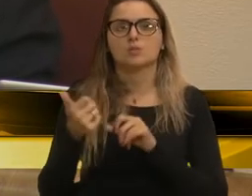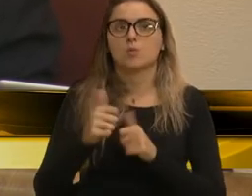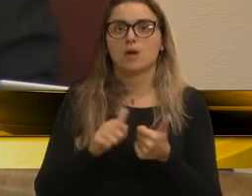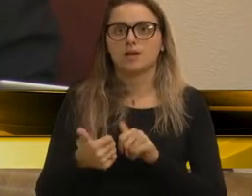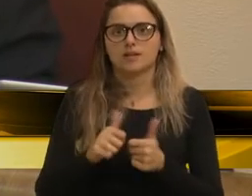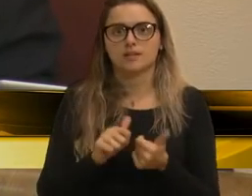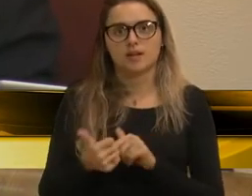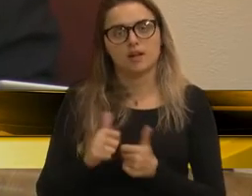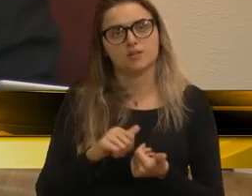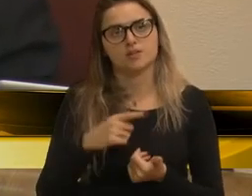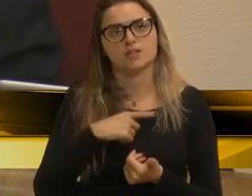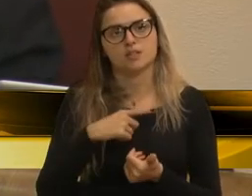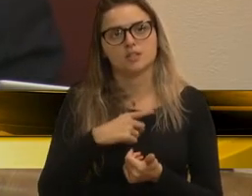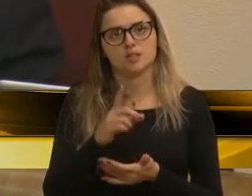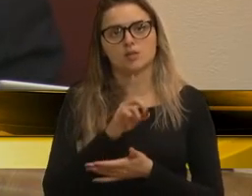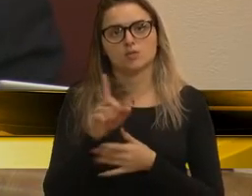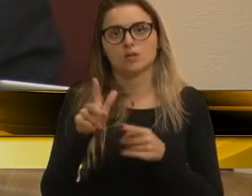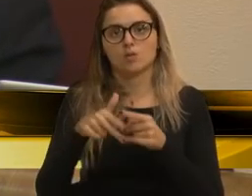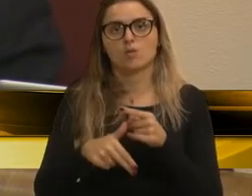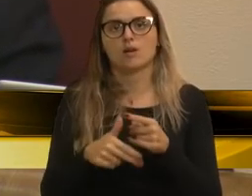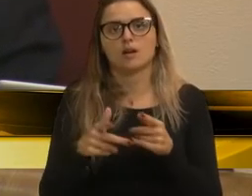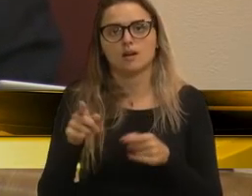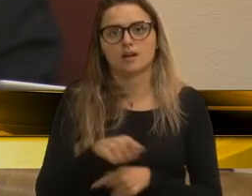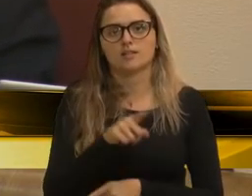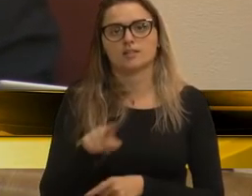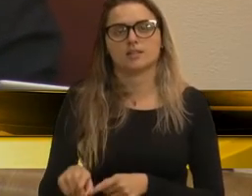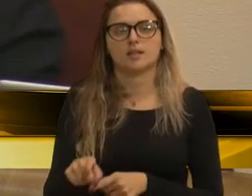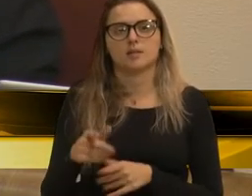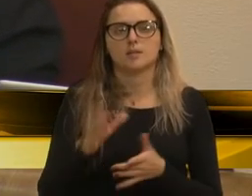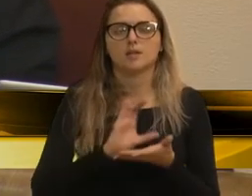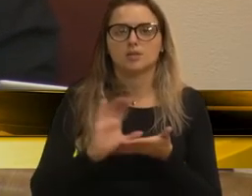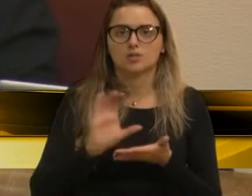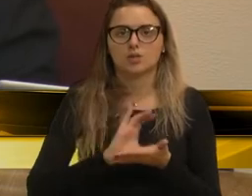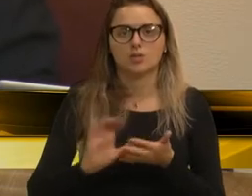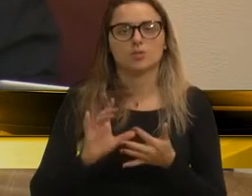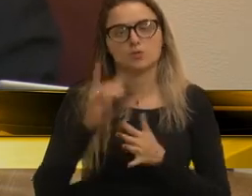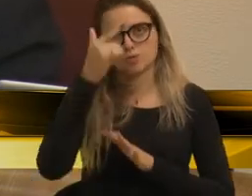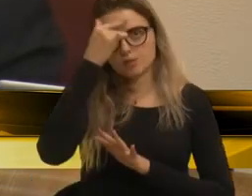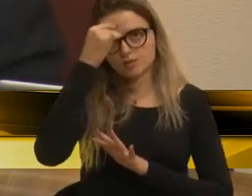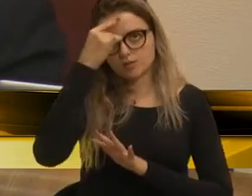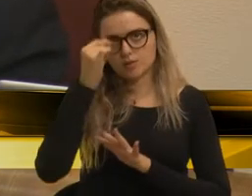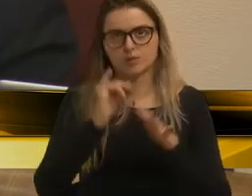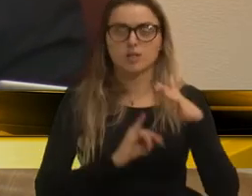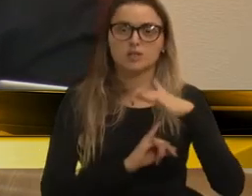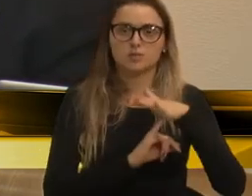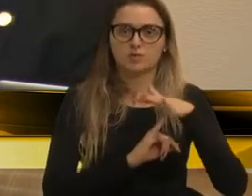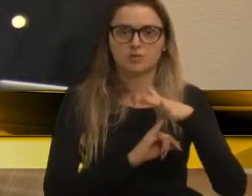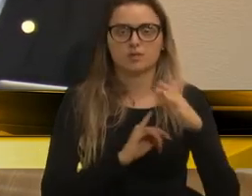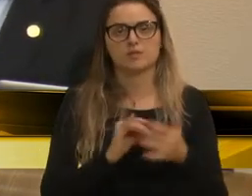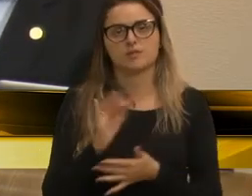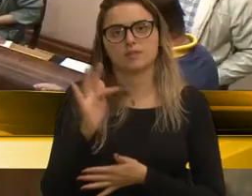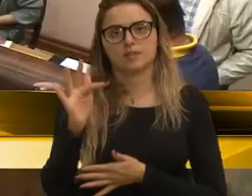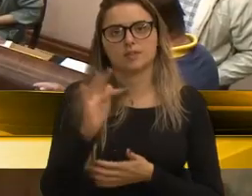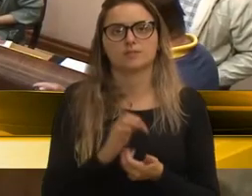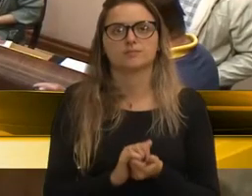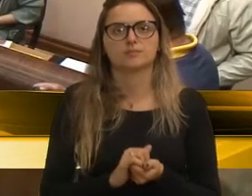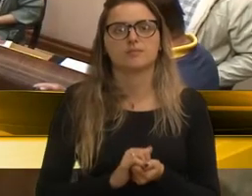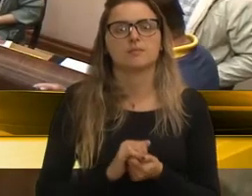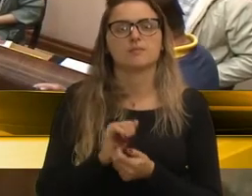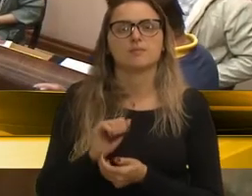se associe para o não corte de verbas das universidades federais, também nos institutos federais. Obrigado pela parte. Obrigado,